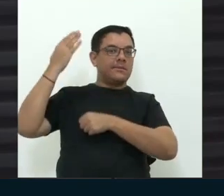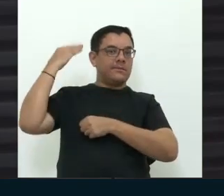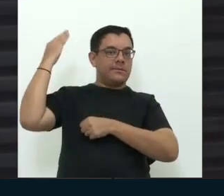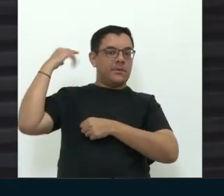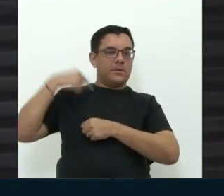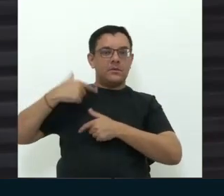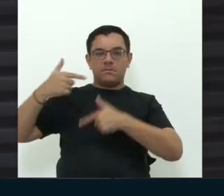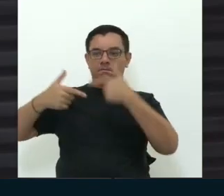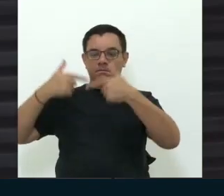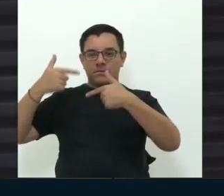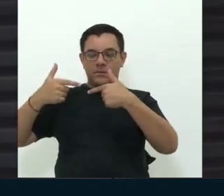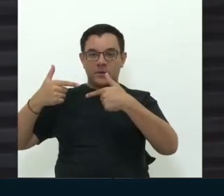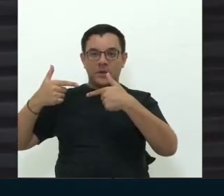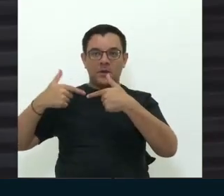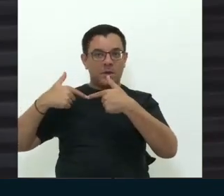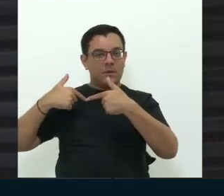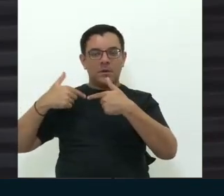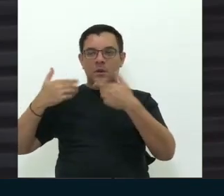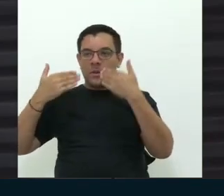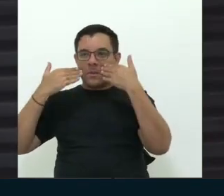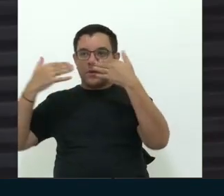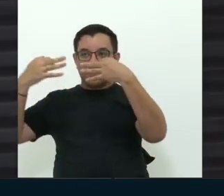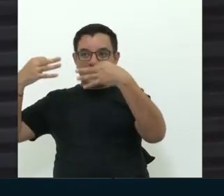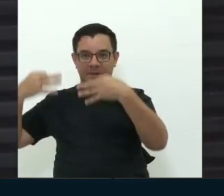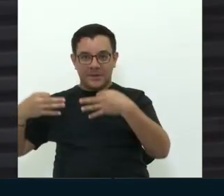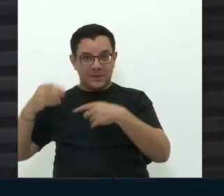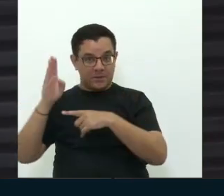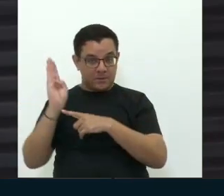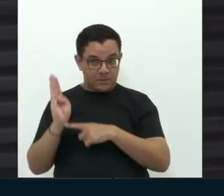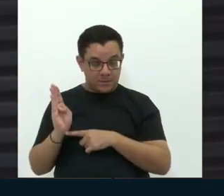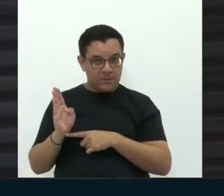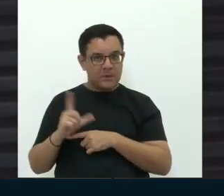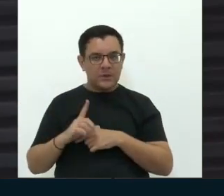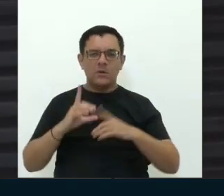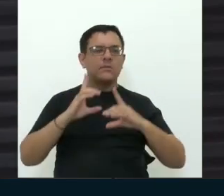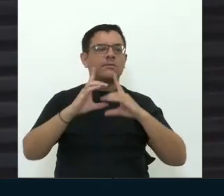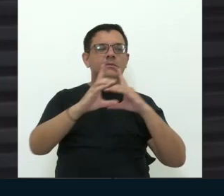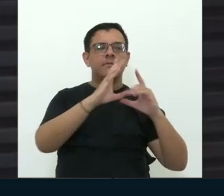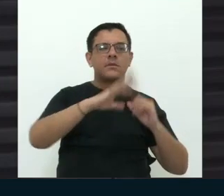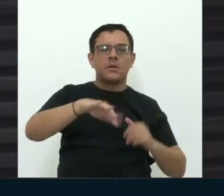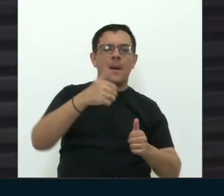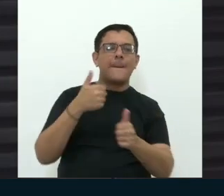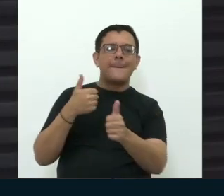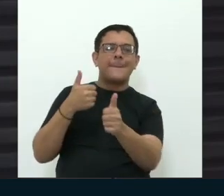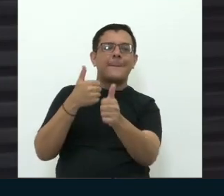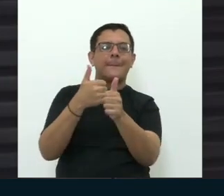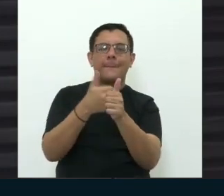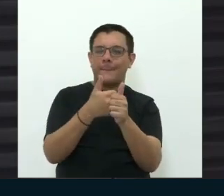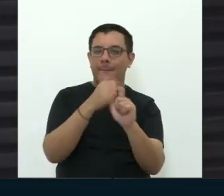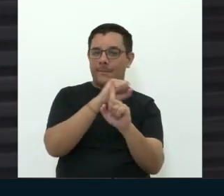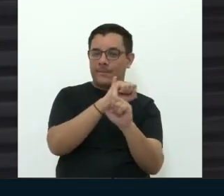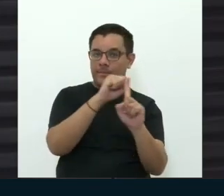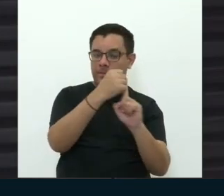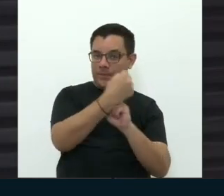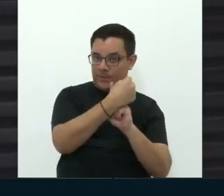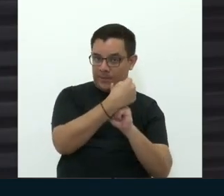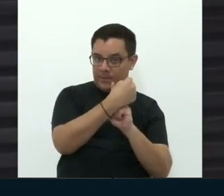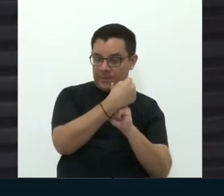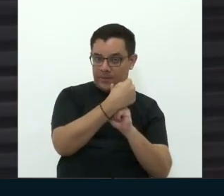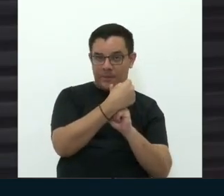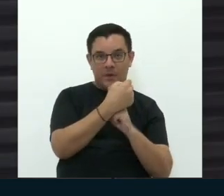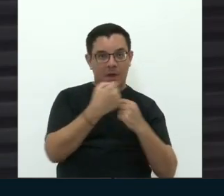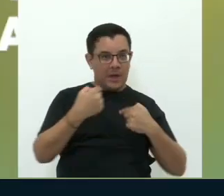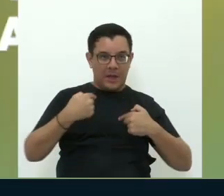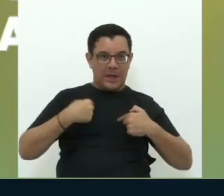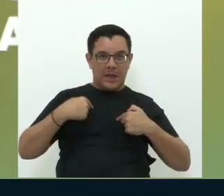transparência eleitoral Brasil a gente faz realmente um diálogo muito próximo com a sociedade né então eu não